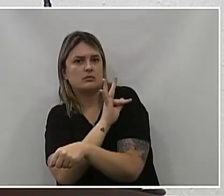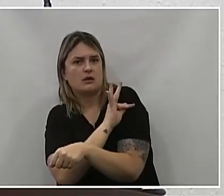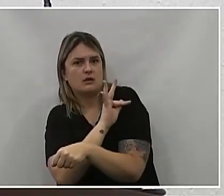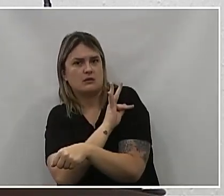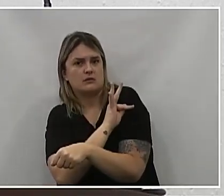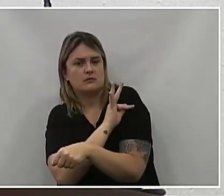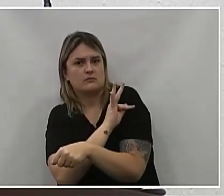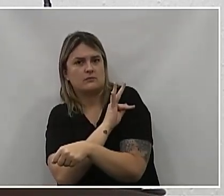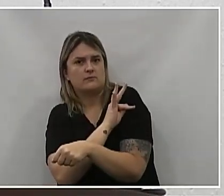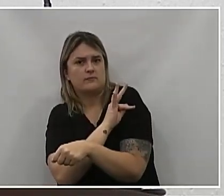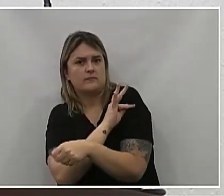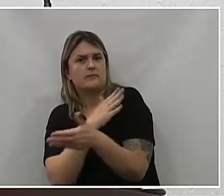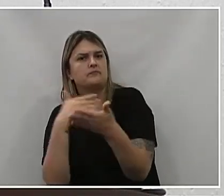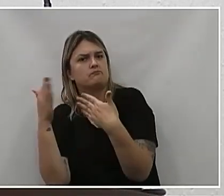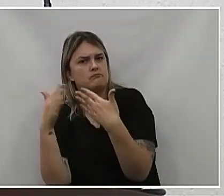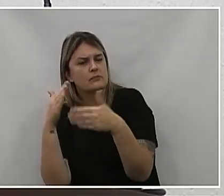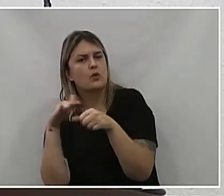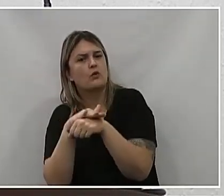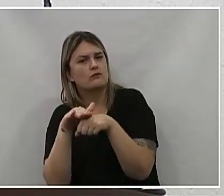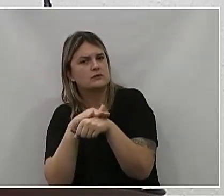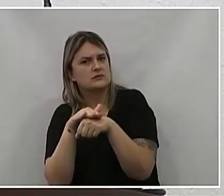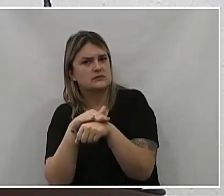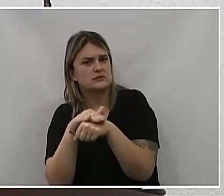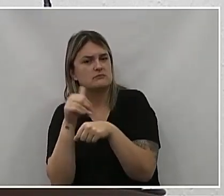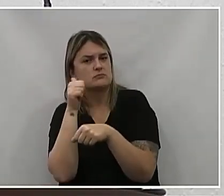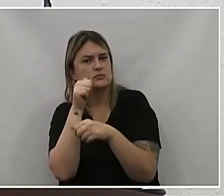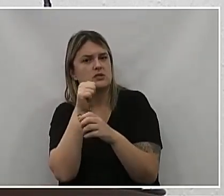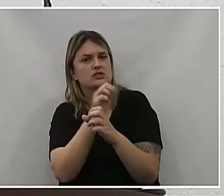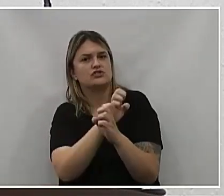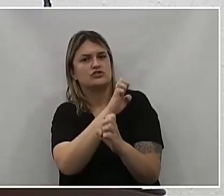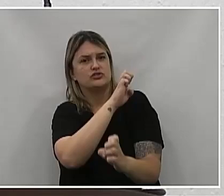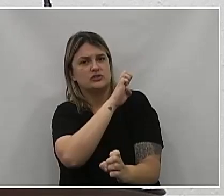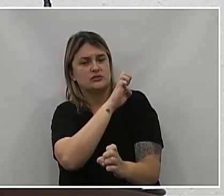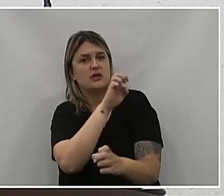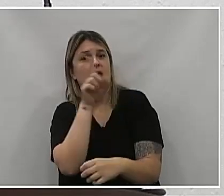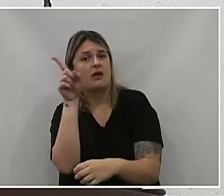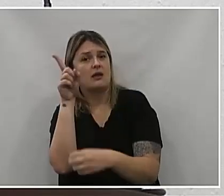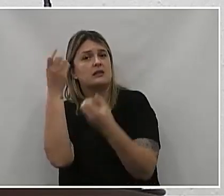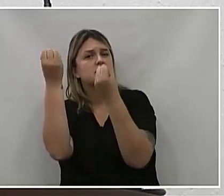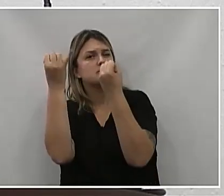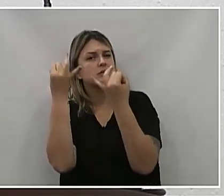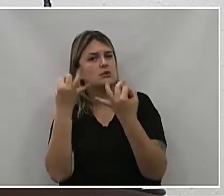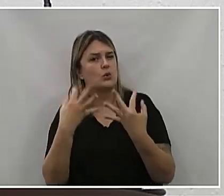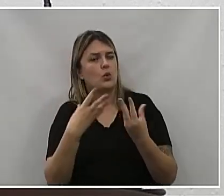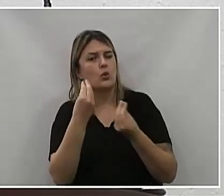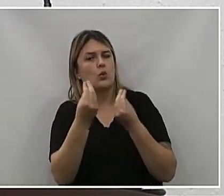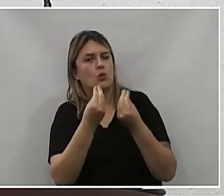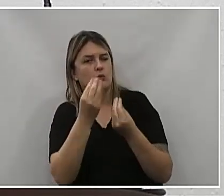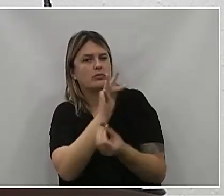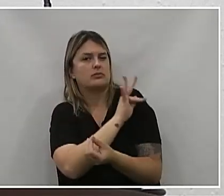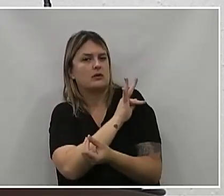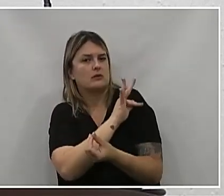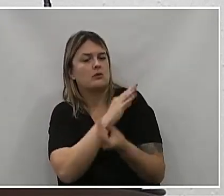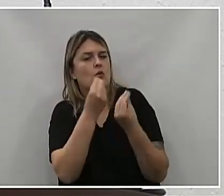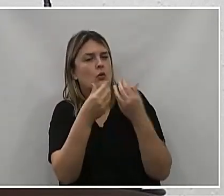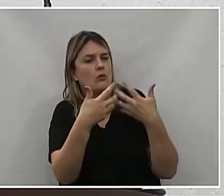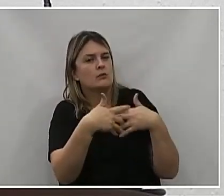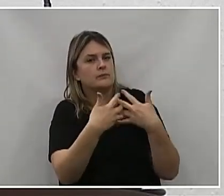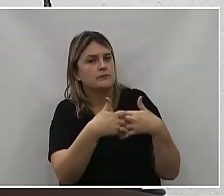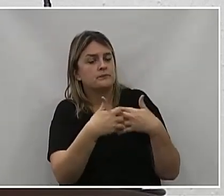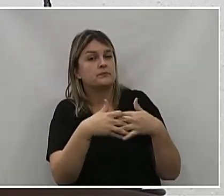da empresa, conversei com a engenheira, ela que me instruiu a parte técnica, falou como é que era o